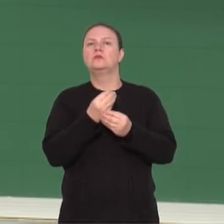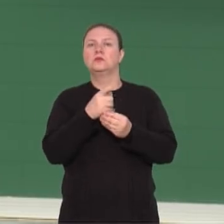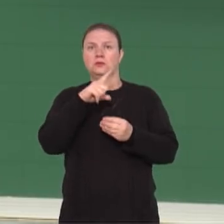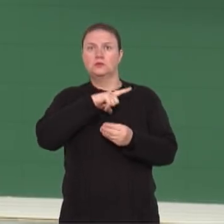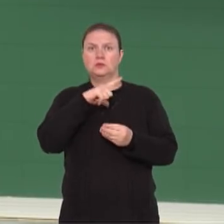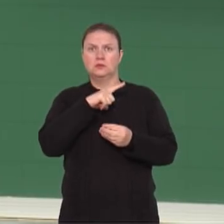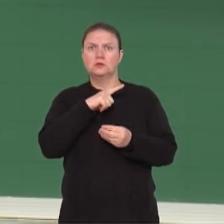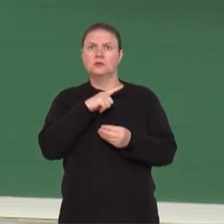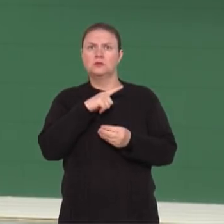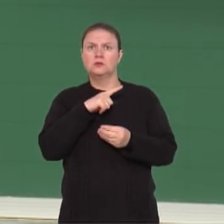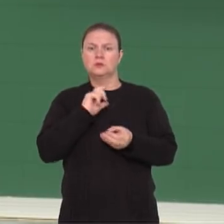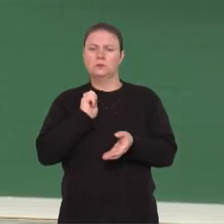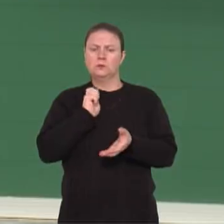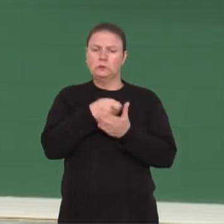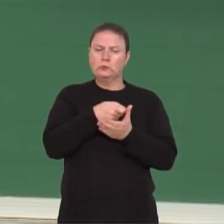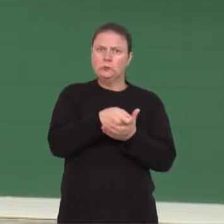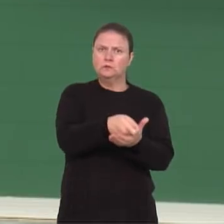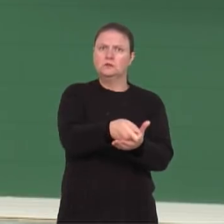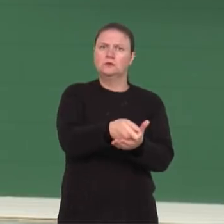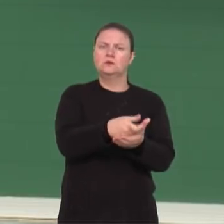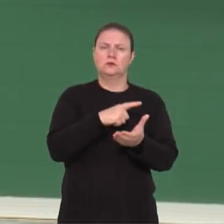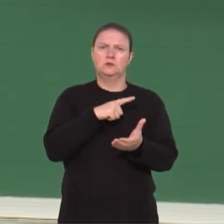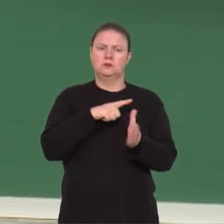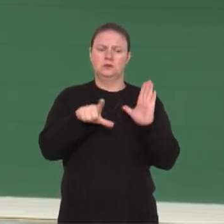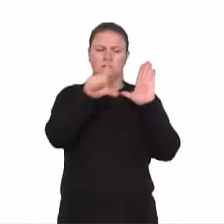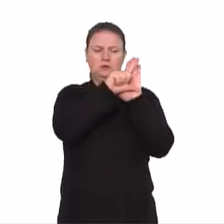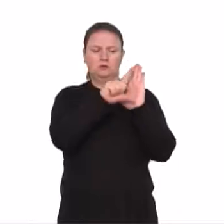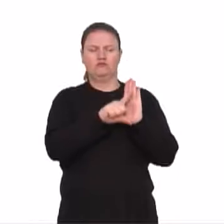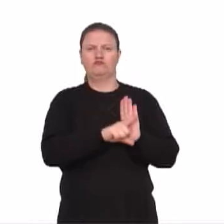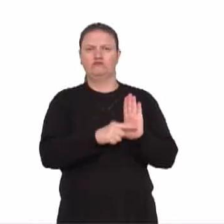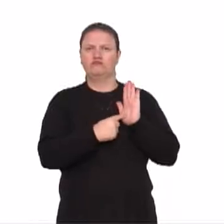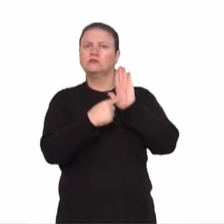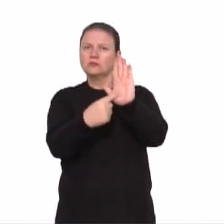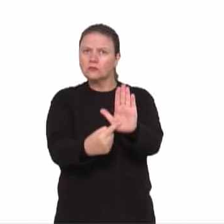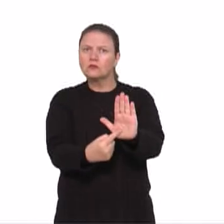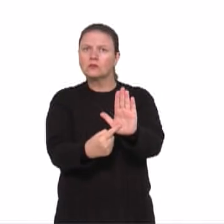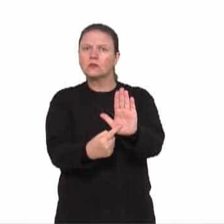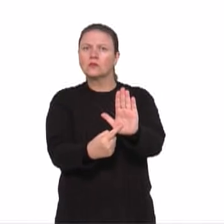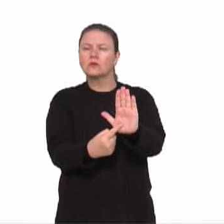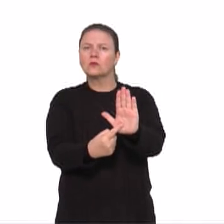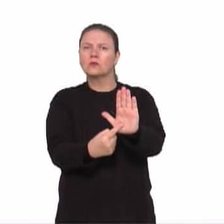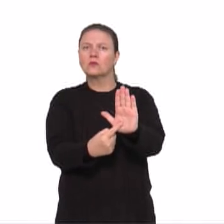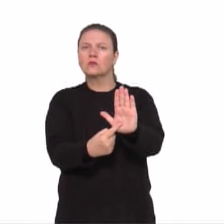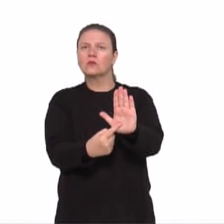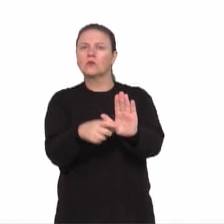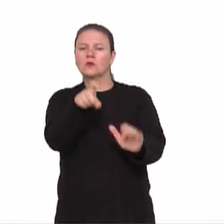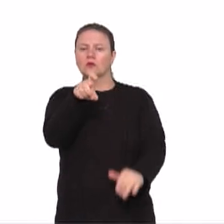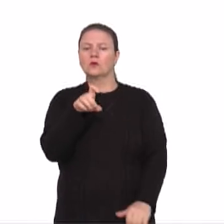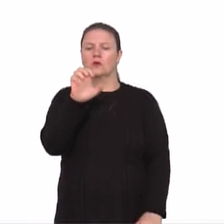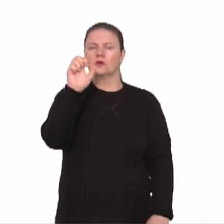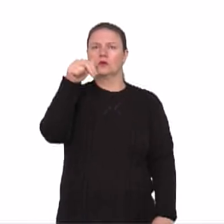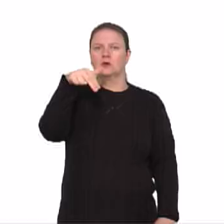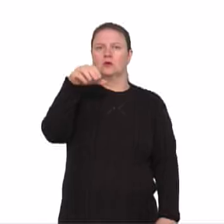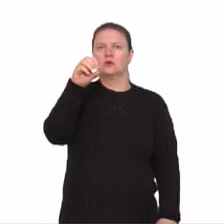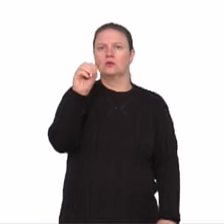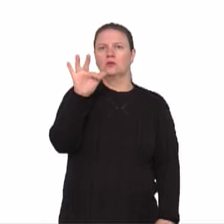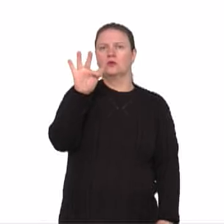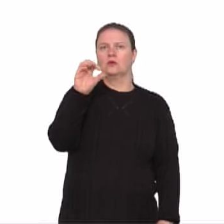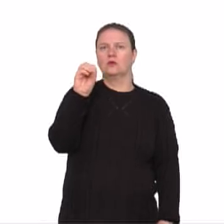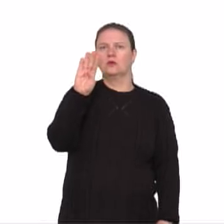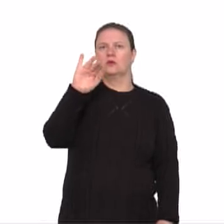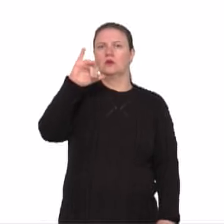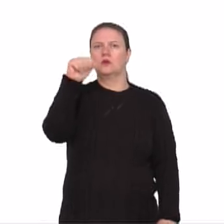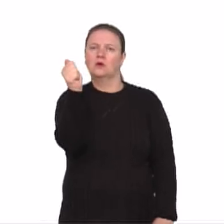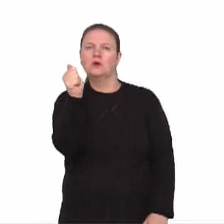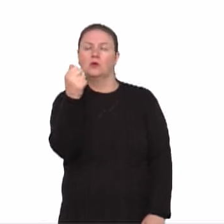existe sim punição prevista, né, na legislação brasileira para casos de xenofobia. Então, não podemos